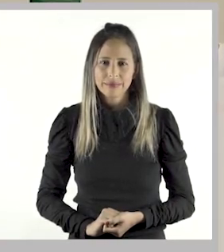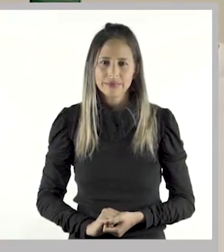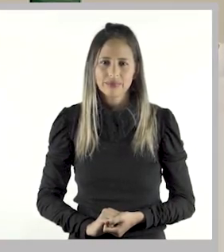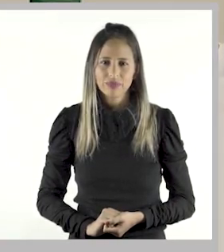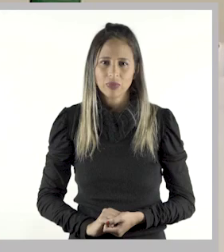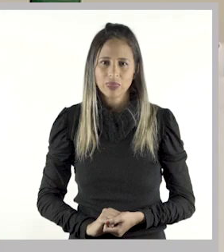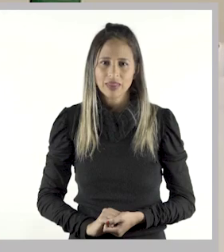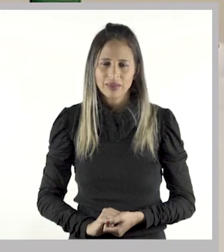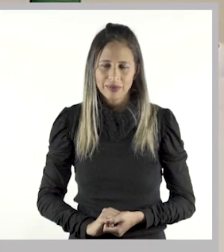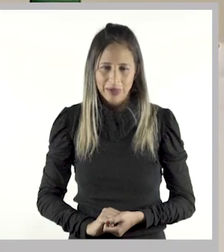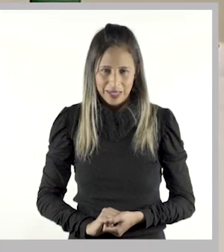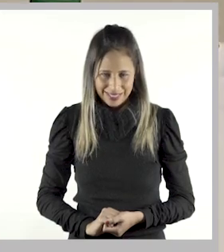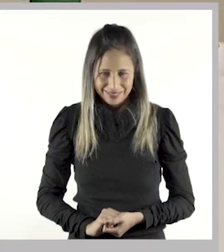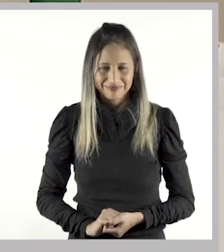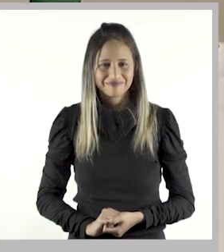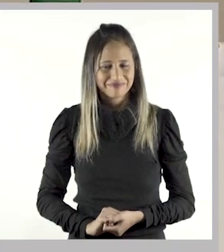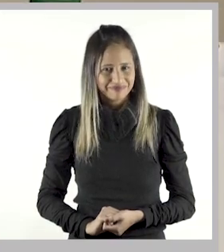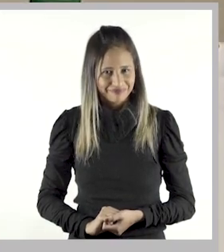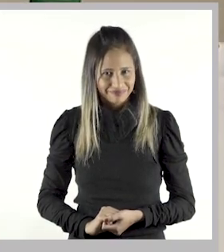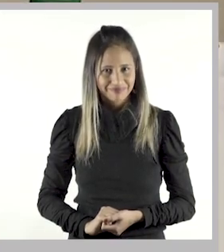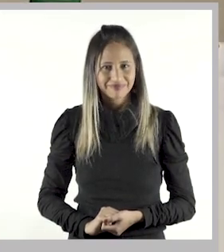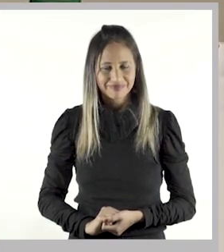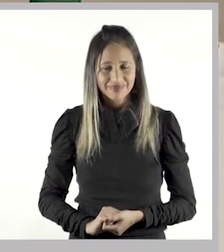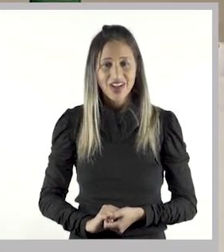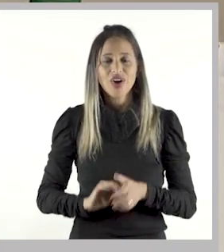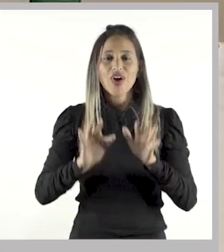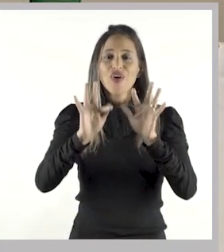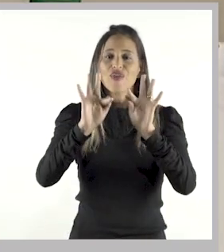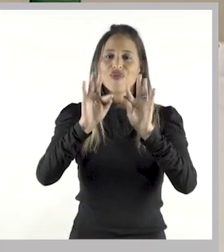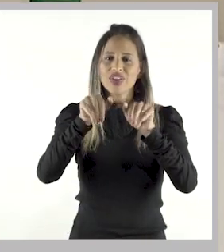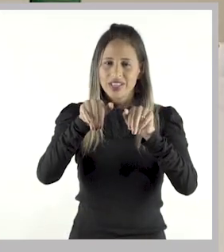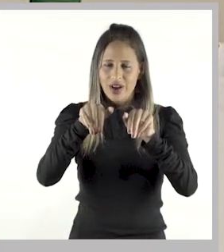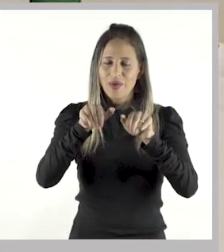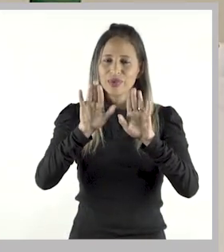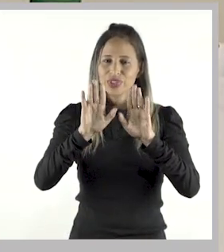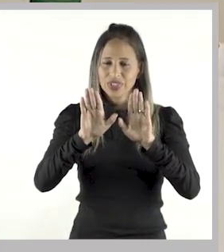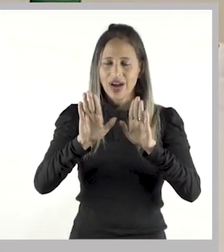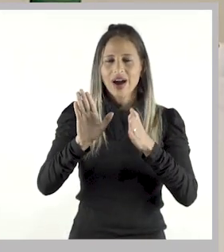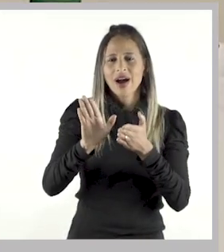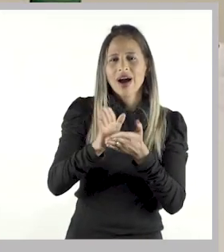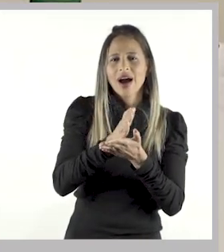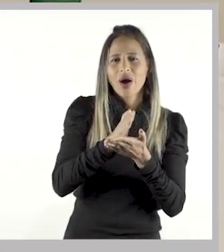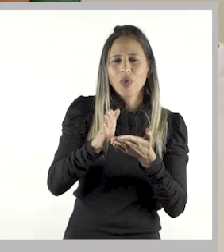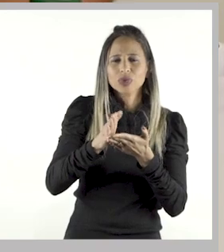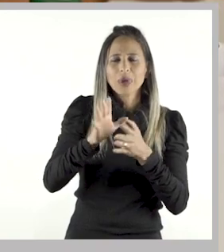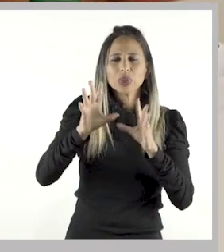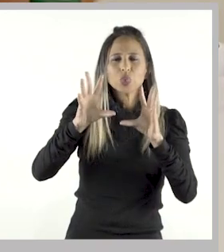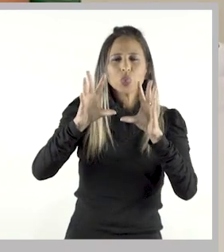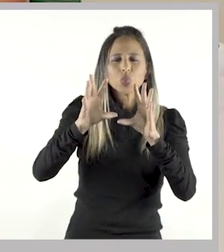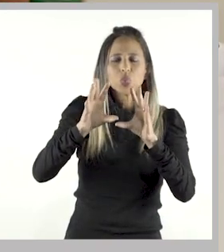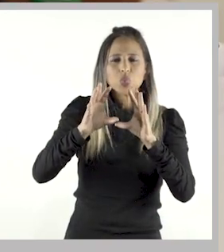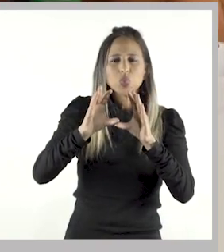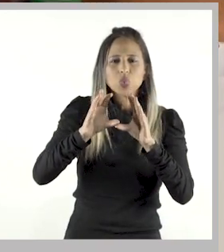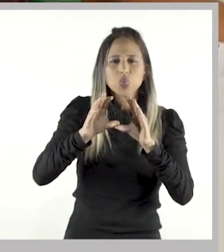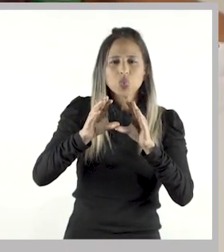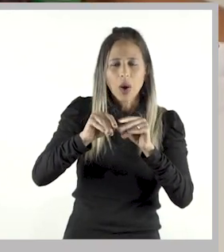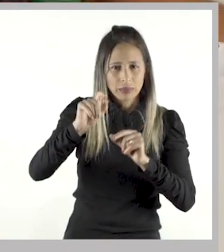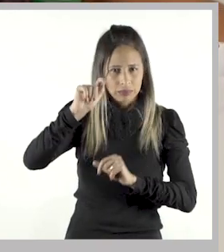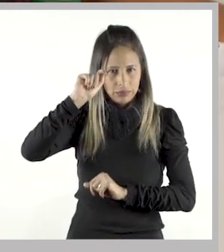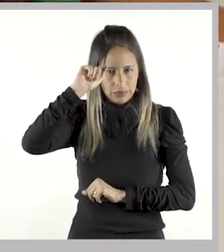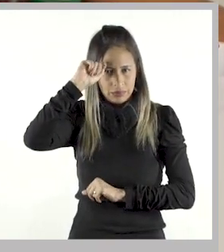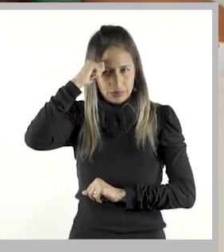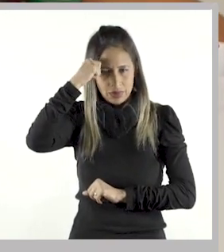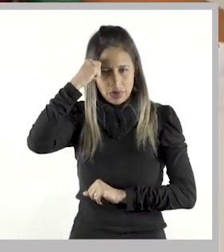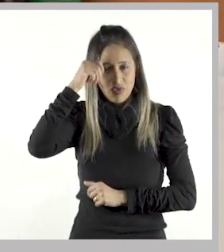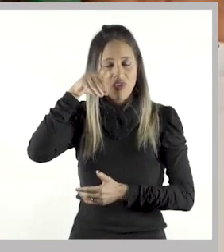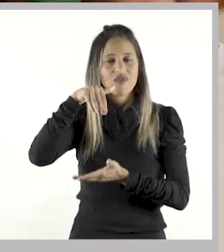Bom, eu tô partindo pro final. Alguns pontos mais escuros que estão em preto, eu vou finalizar com